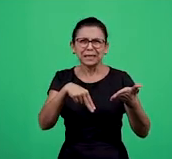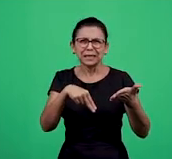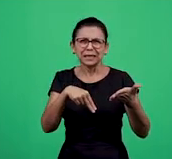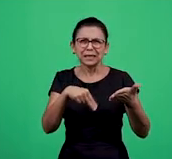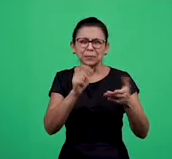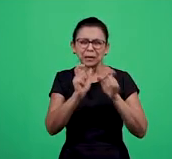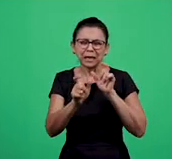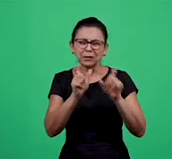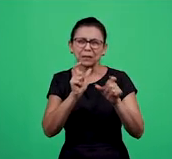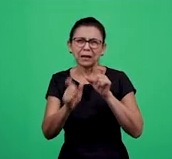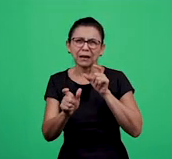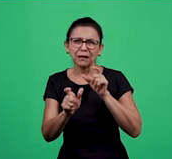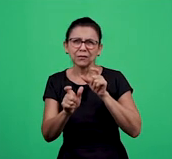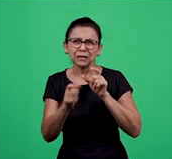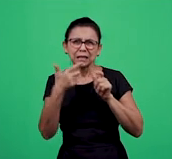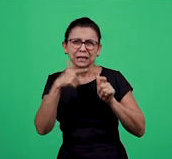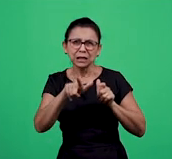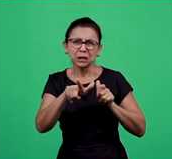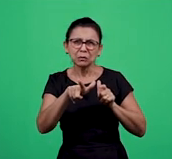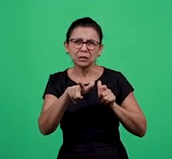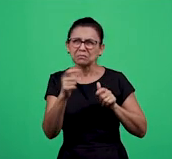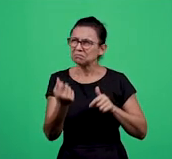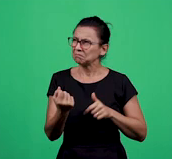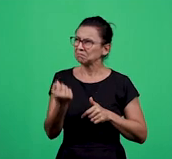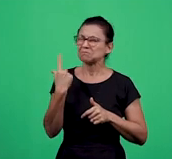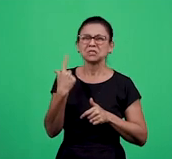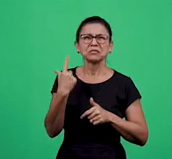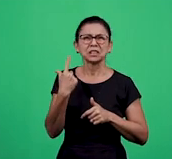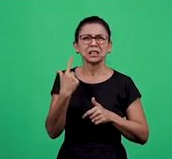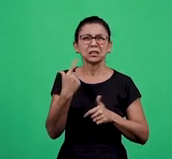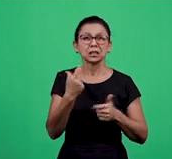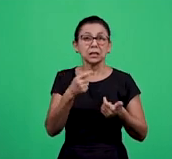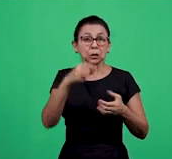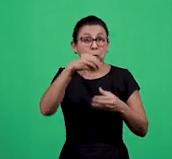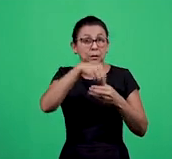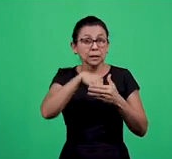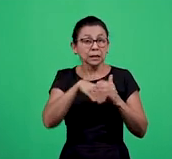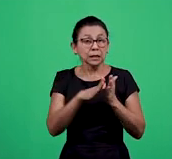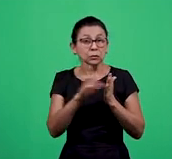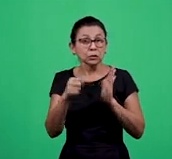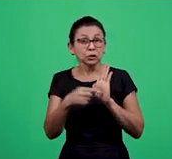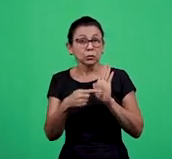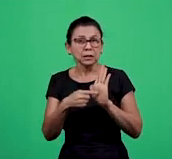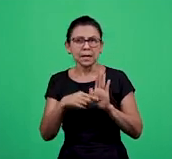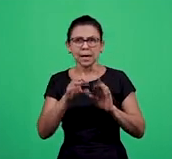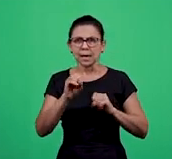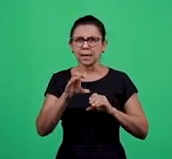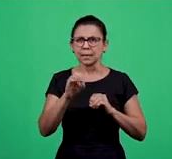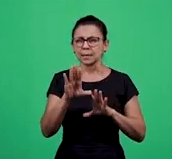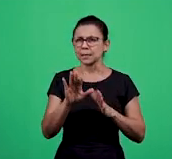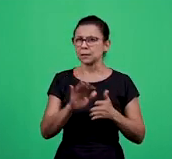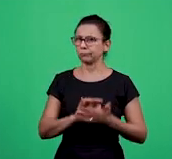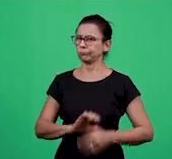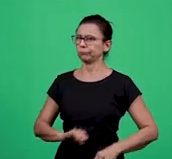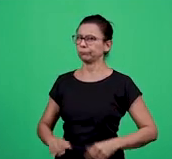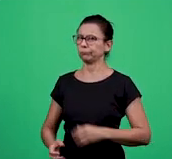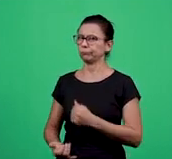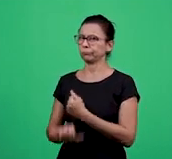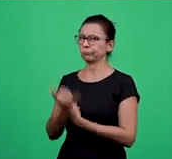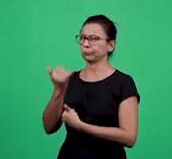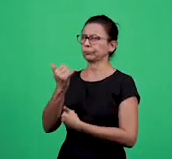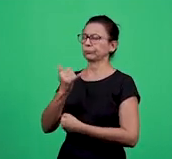ensinos errados, muita coisa que não era verdade. Para quê? Para que o homem